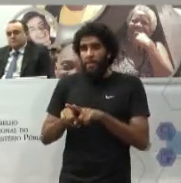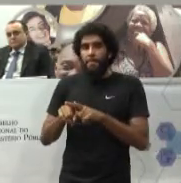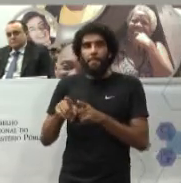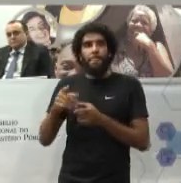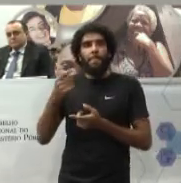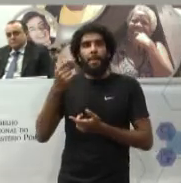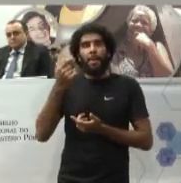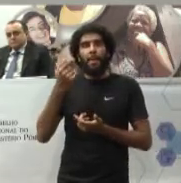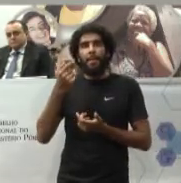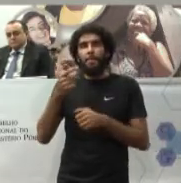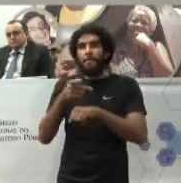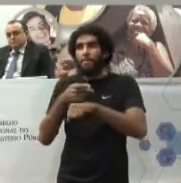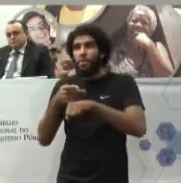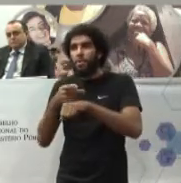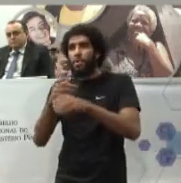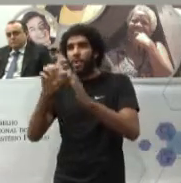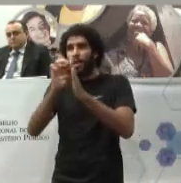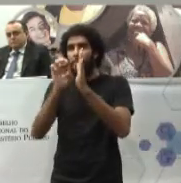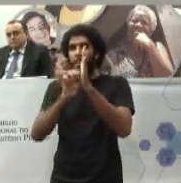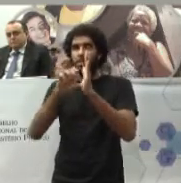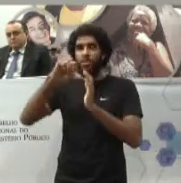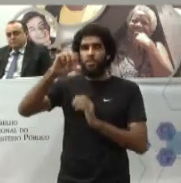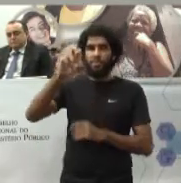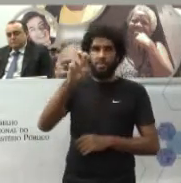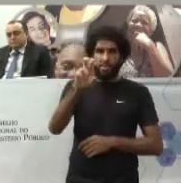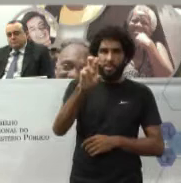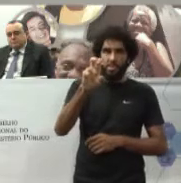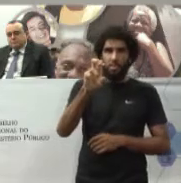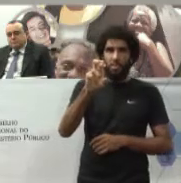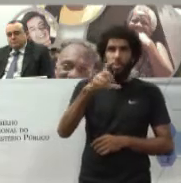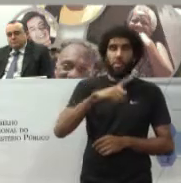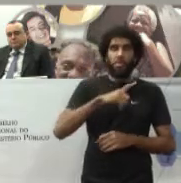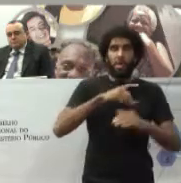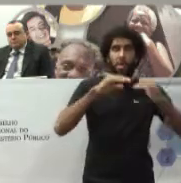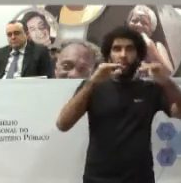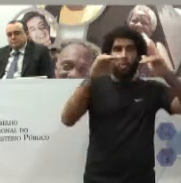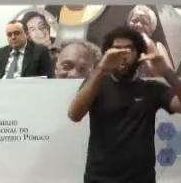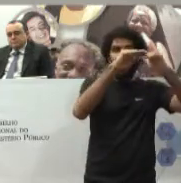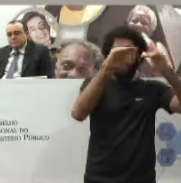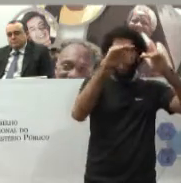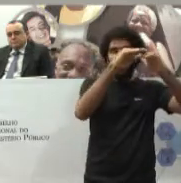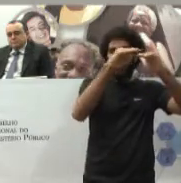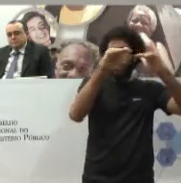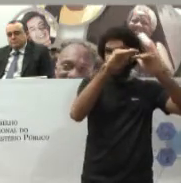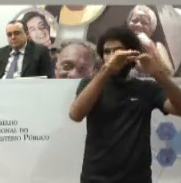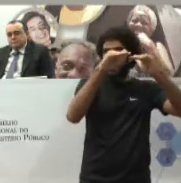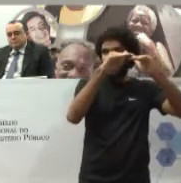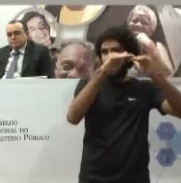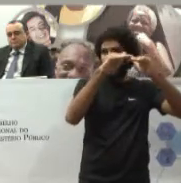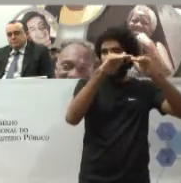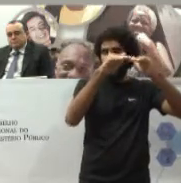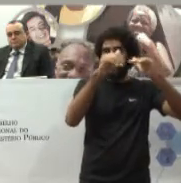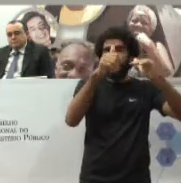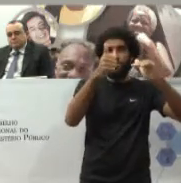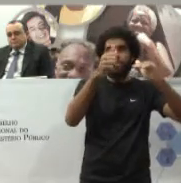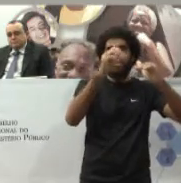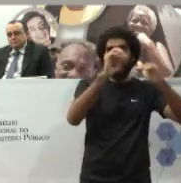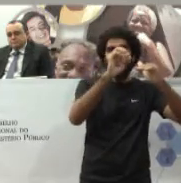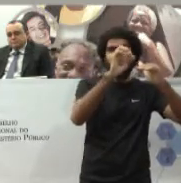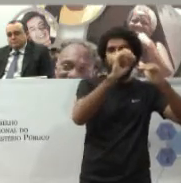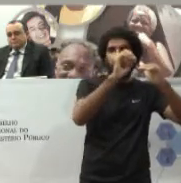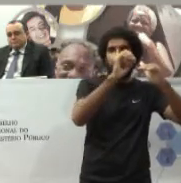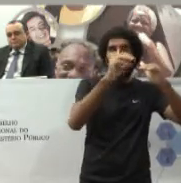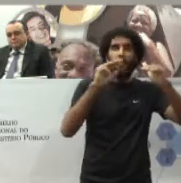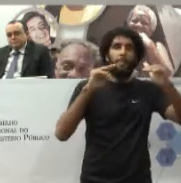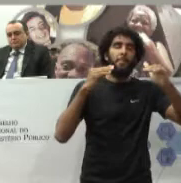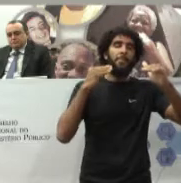95 a estabelece o teto pra que esses bilhões da assinatura do bônus 100 bilhões fosse direto para